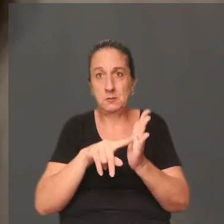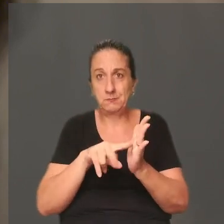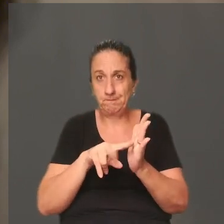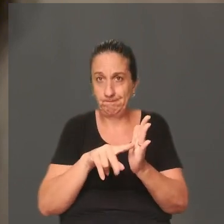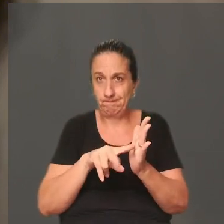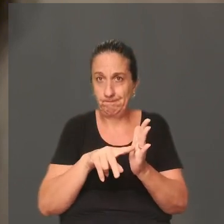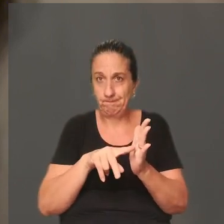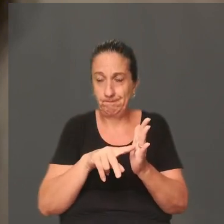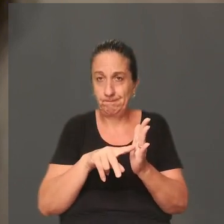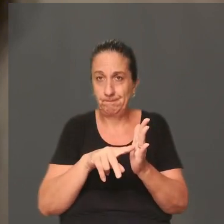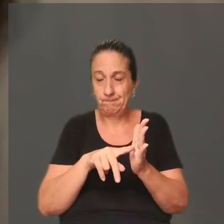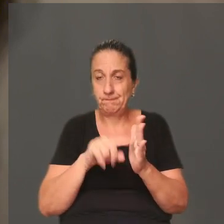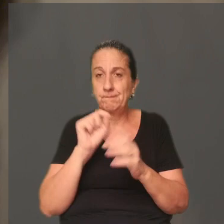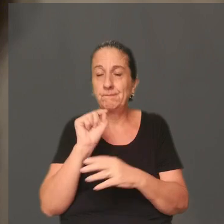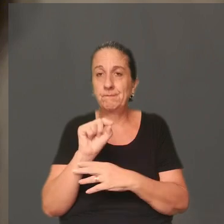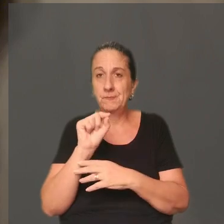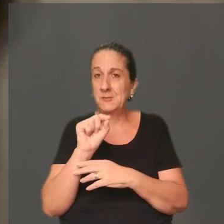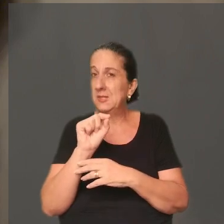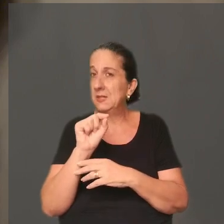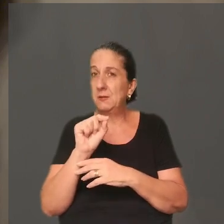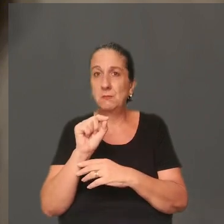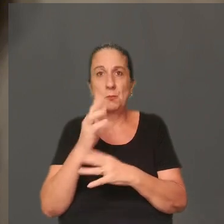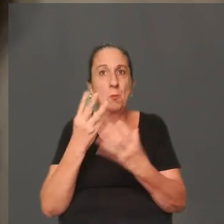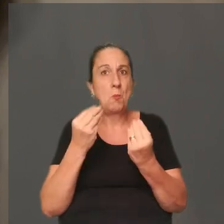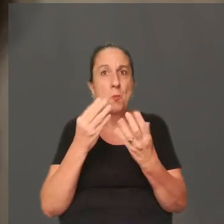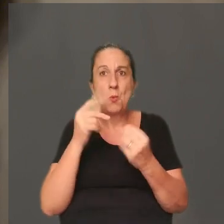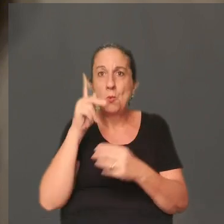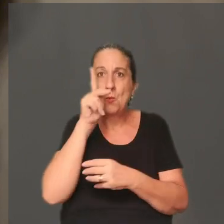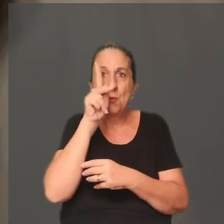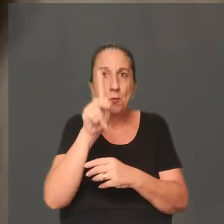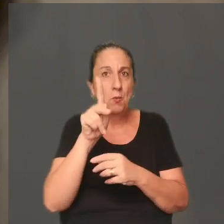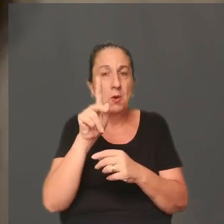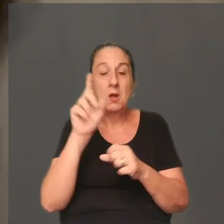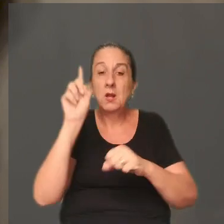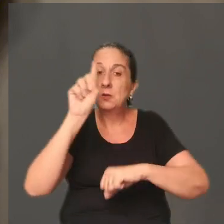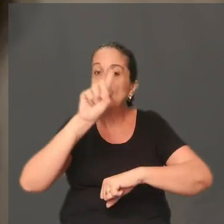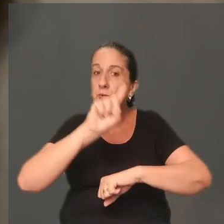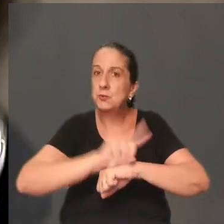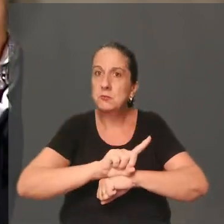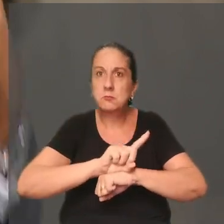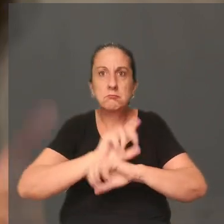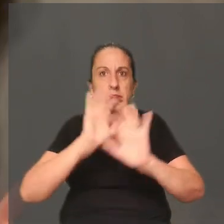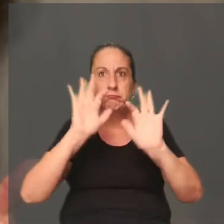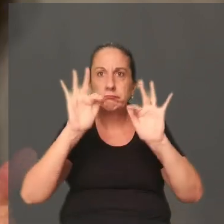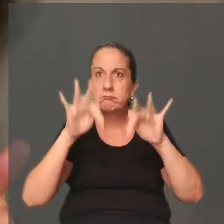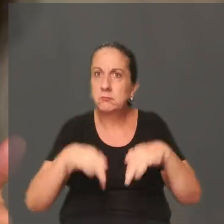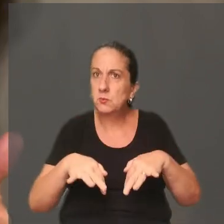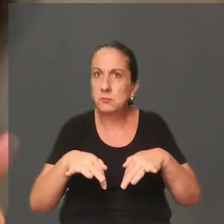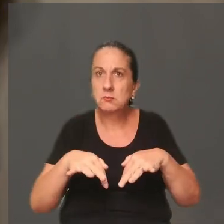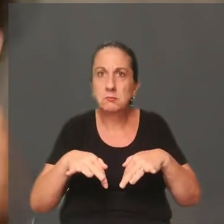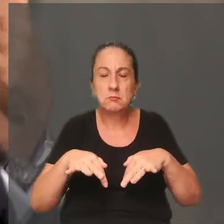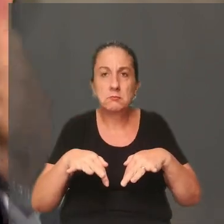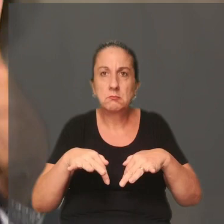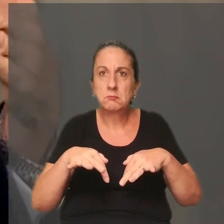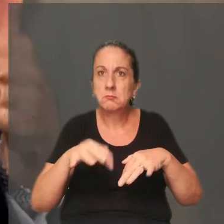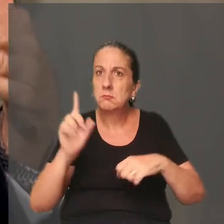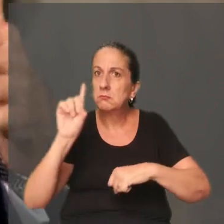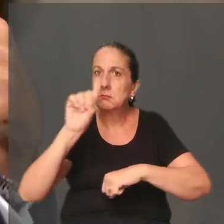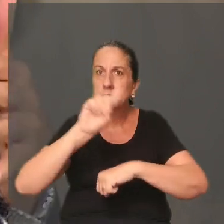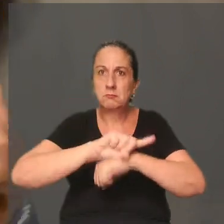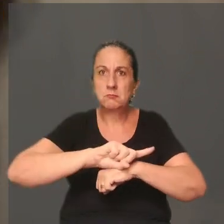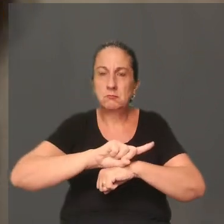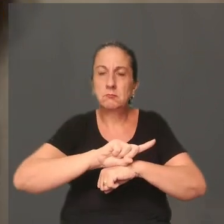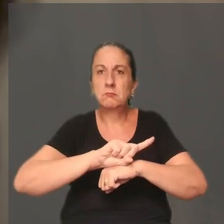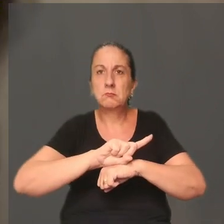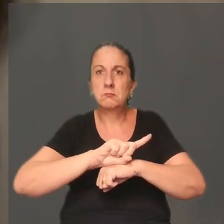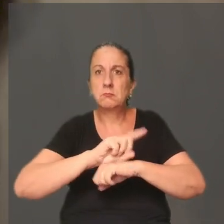contribuição sindical, que foi radical, extinguiu-se naquele dia, no dia